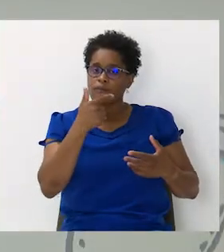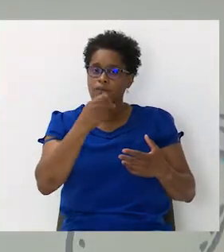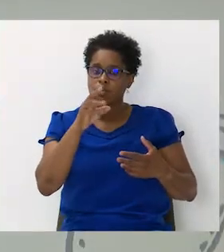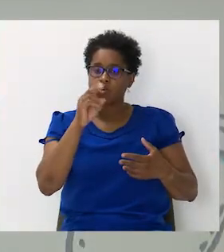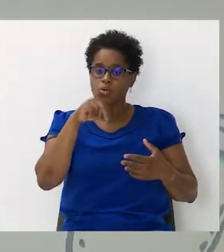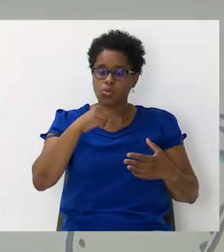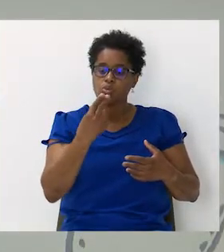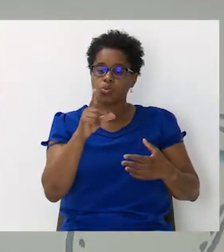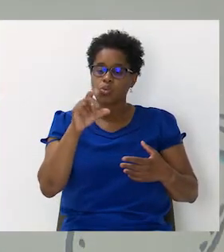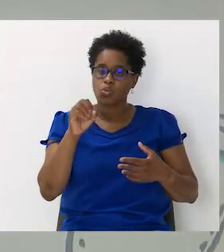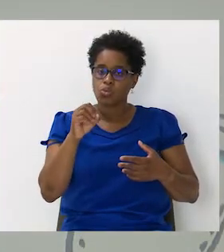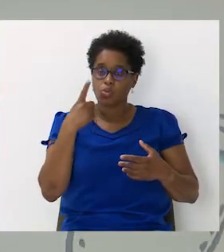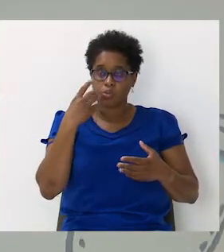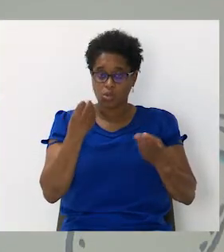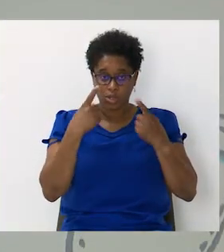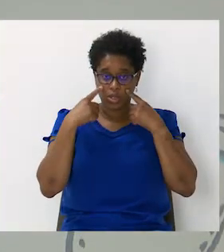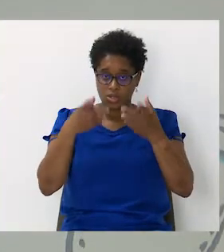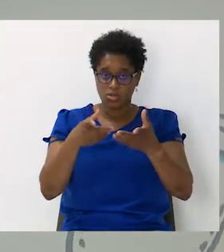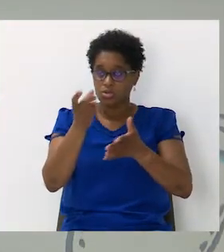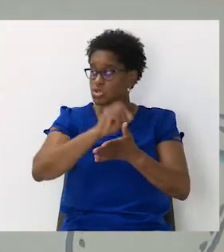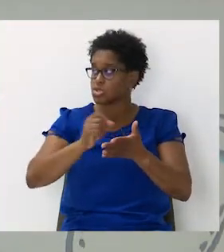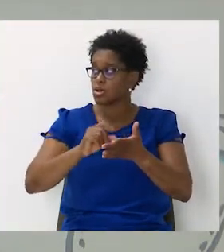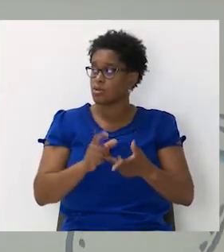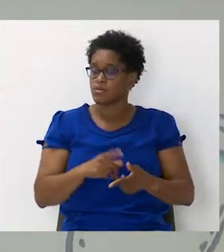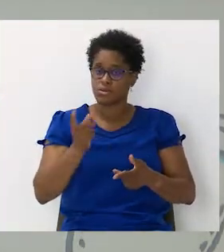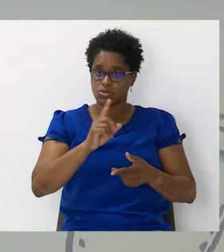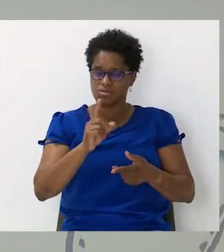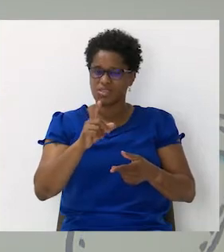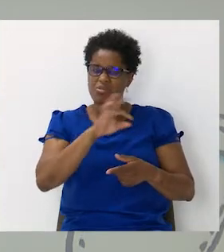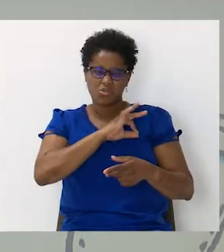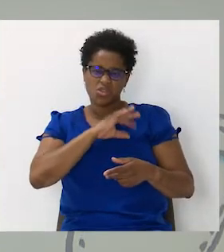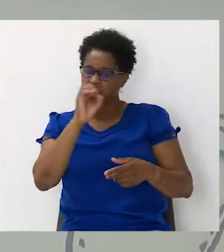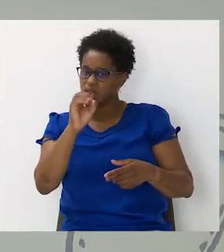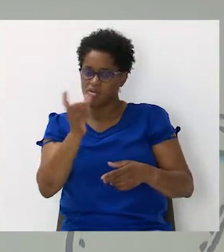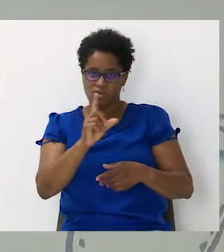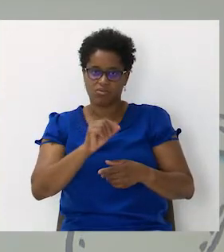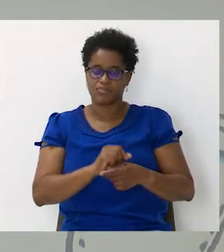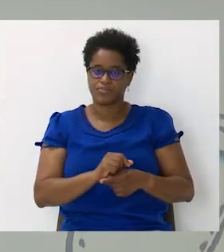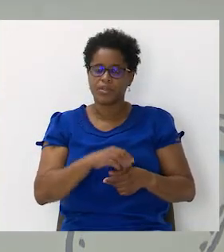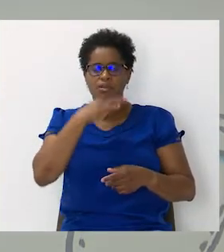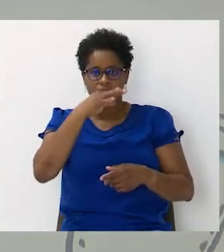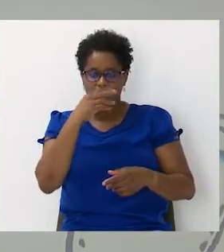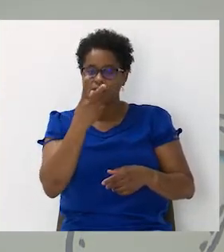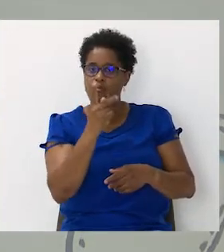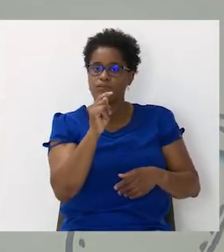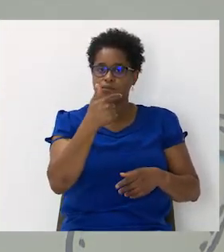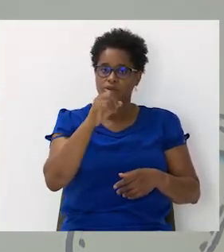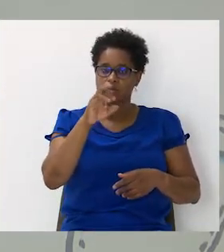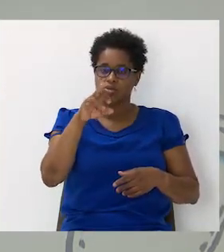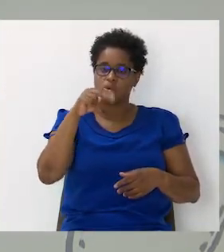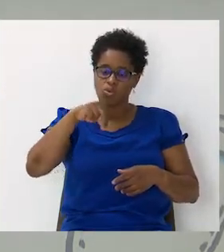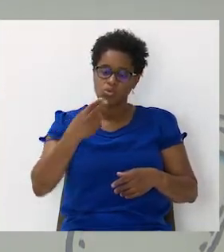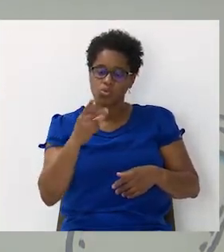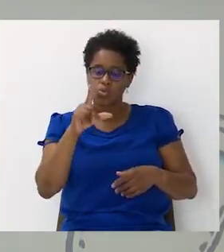atenção, vou recomendar, não se diz, só dá zero, diz-se vetor nulo